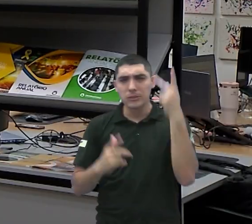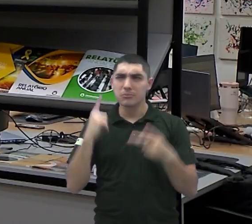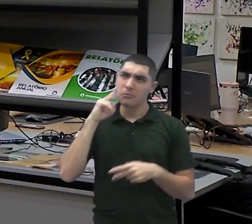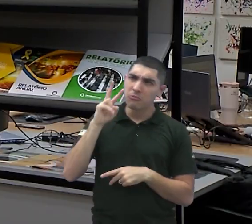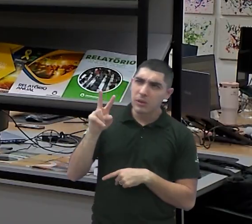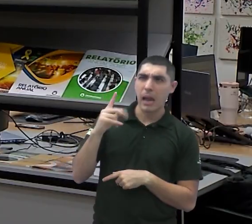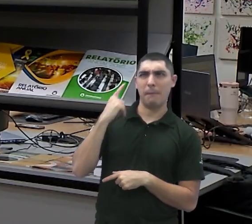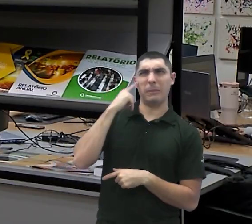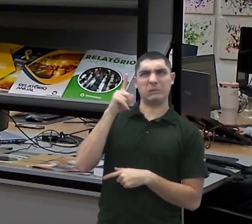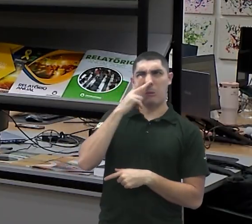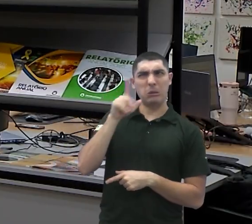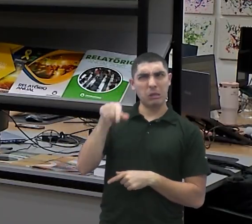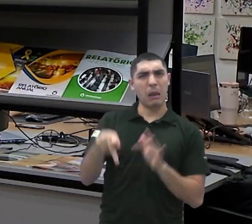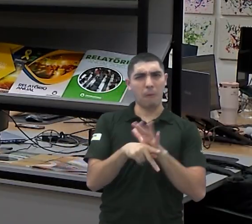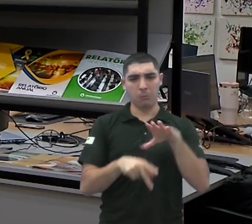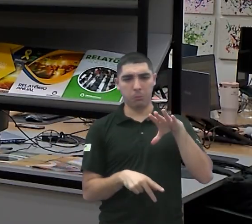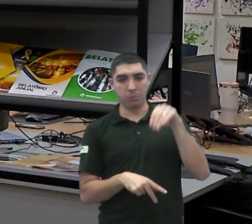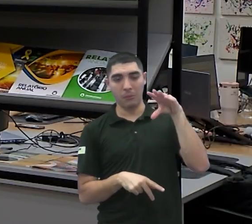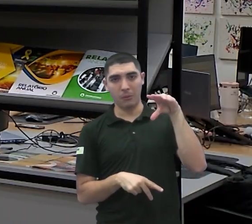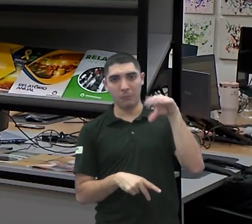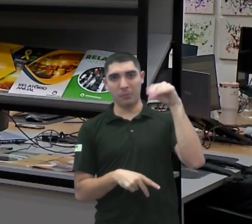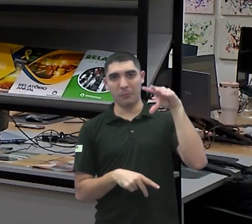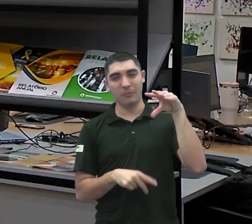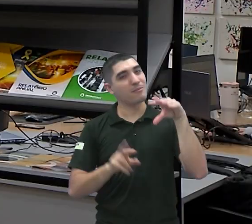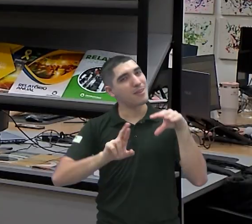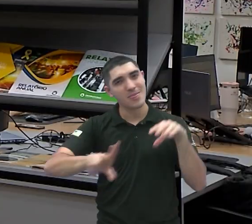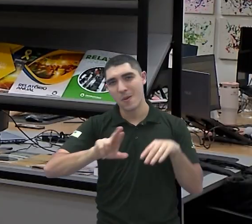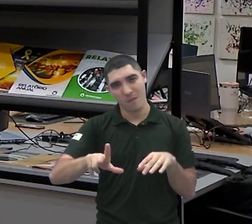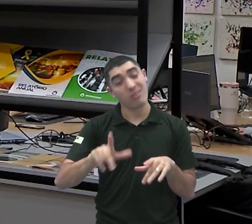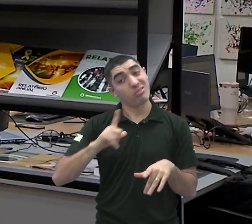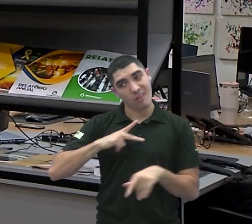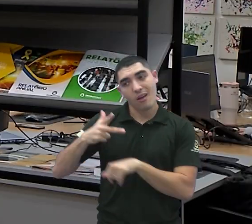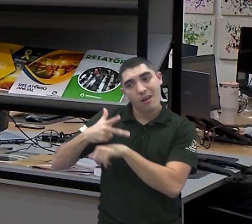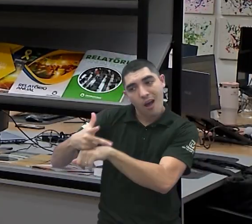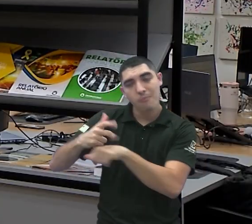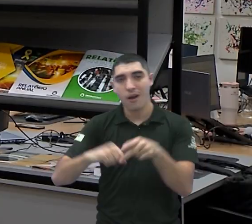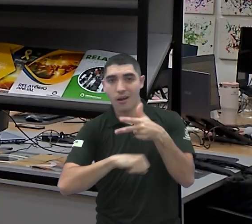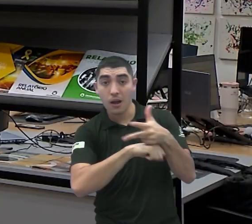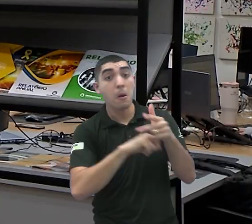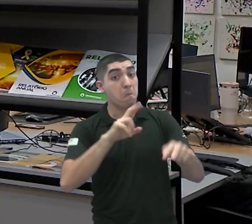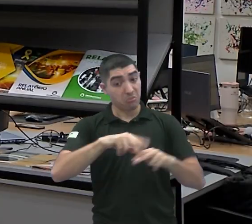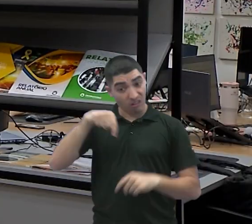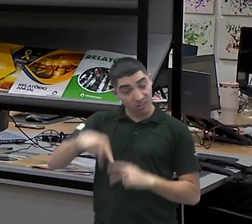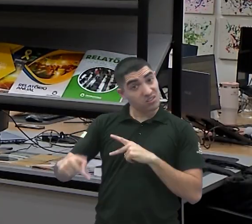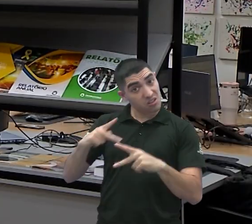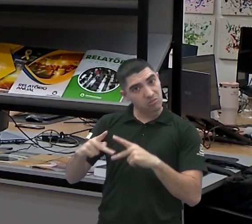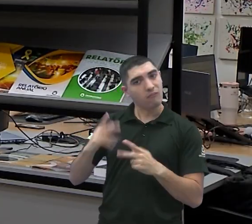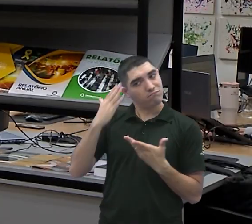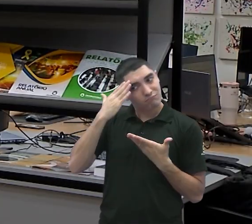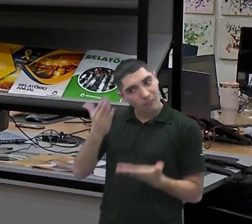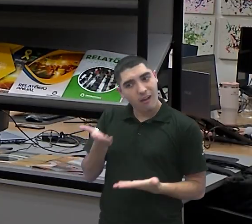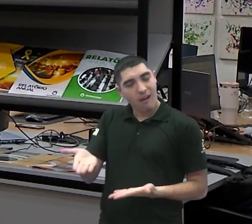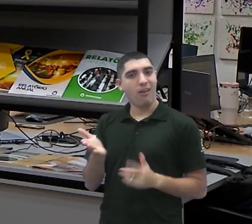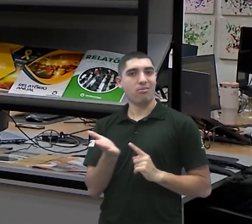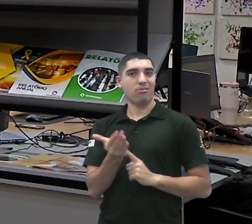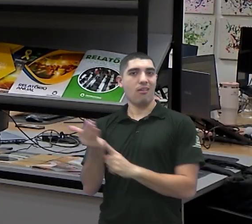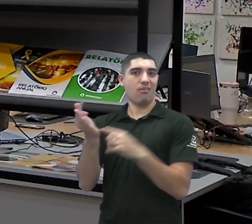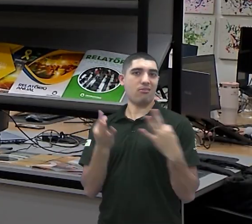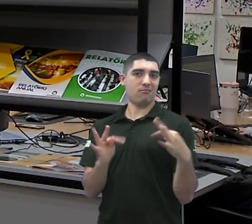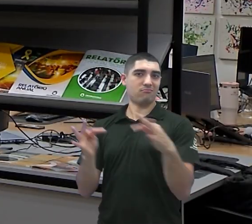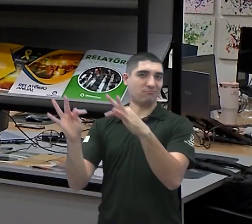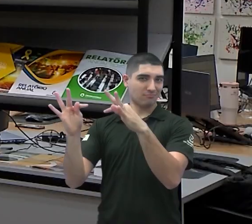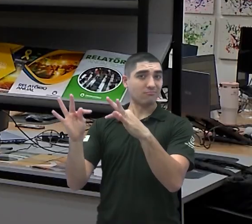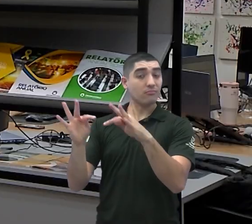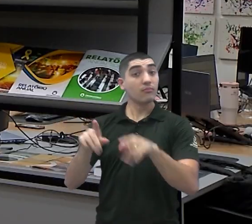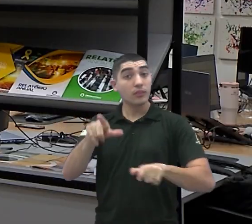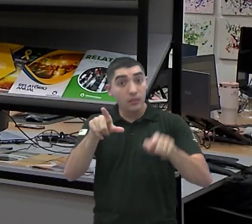com as câmeras de monitoramento, que acabam cumprindo essa função de inibir esse tipo de comportamento. Então, o resultado do município tem muito a ver também com